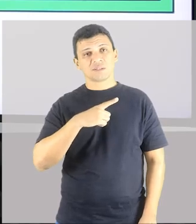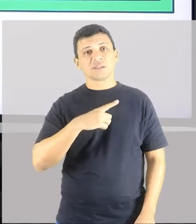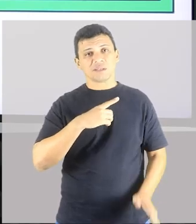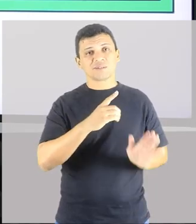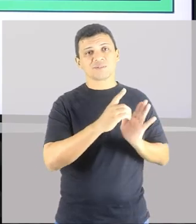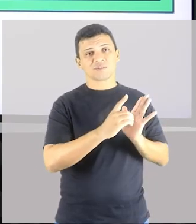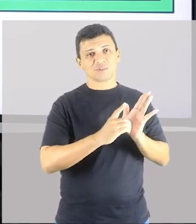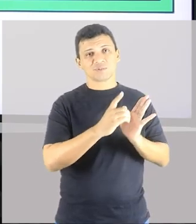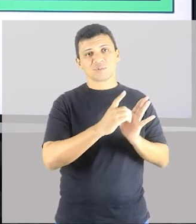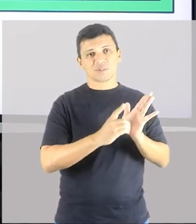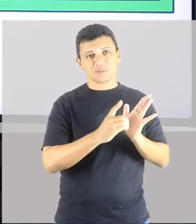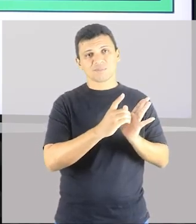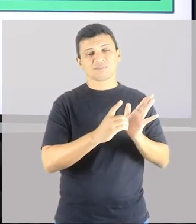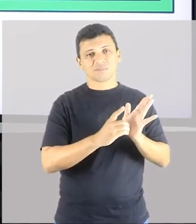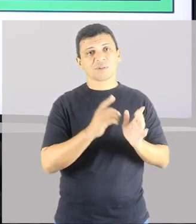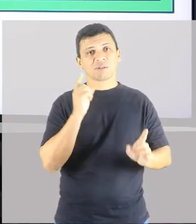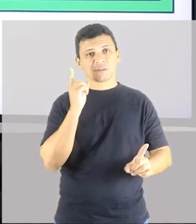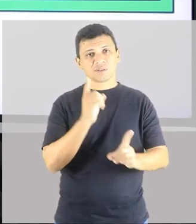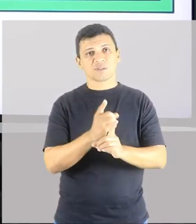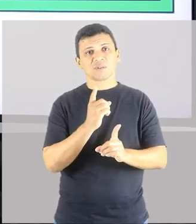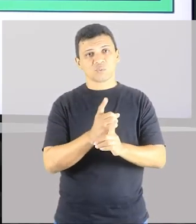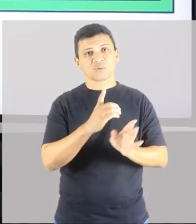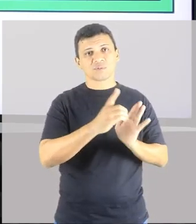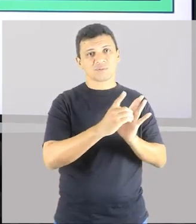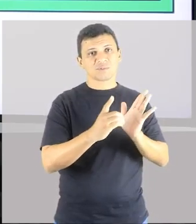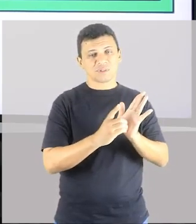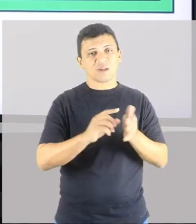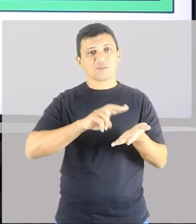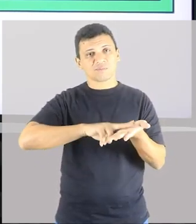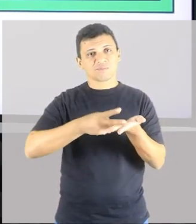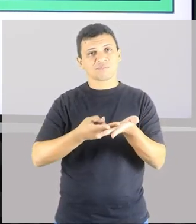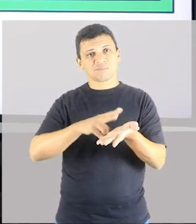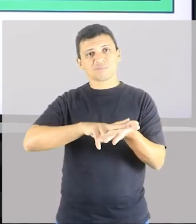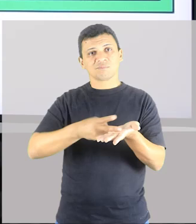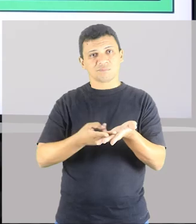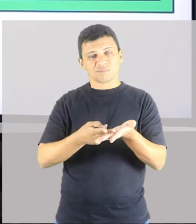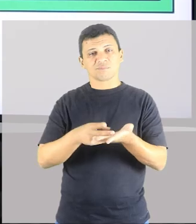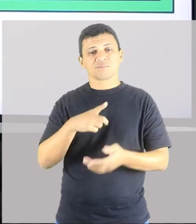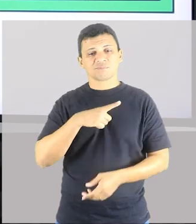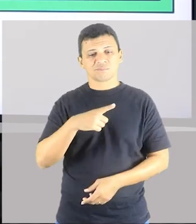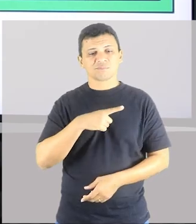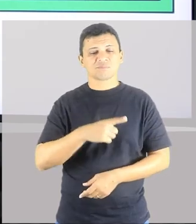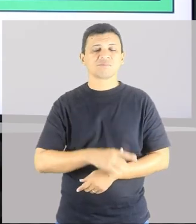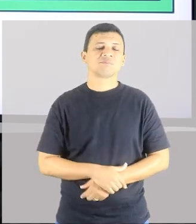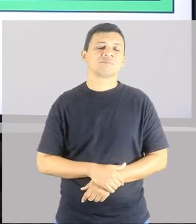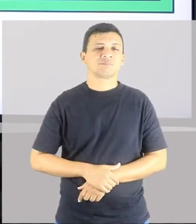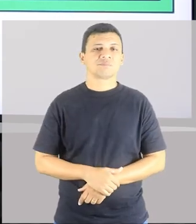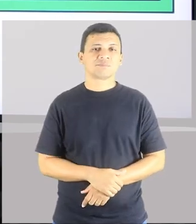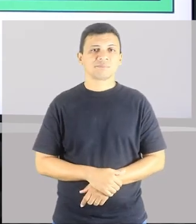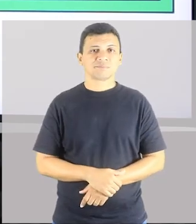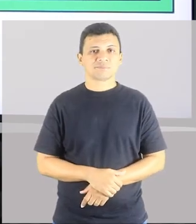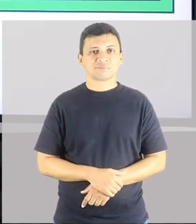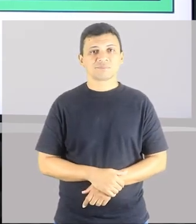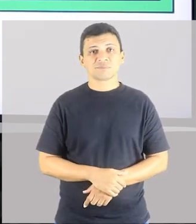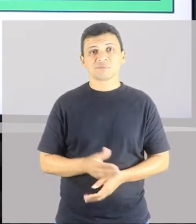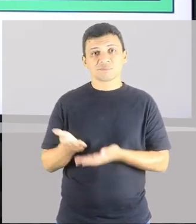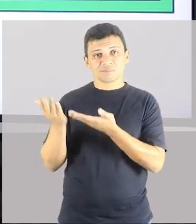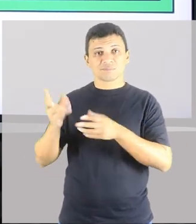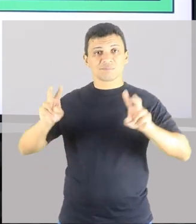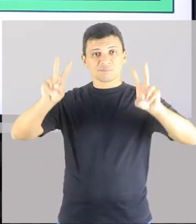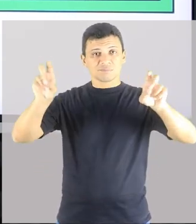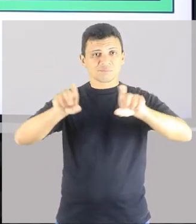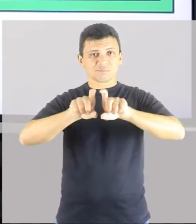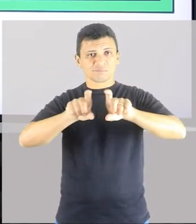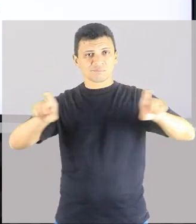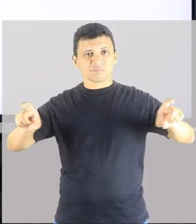em dicionários. Então, você encontra dicionários que fazem traduções com esses termos, tá bom? Então, uma citação para vocês de